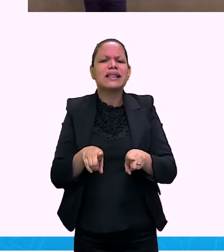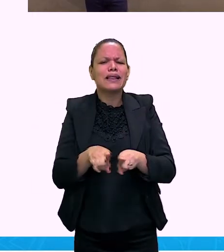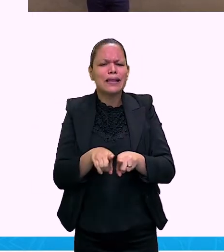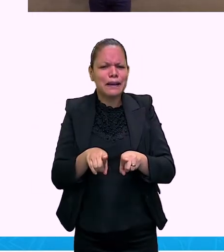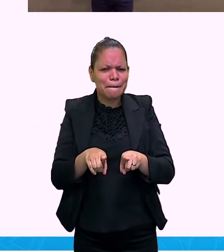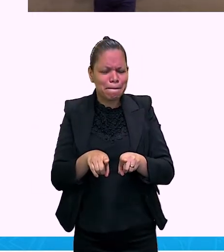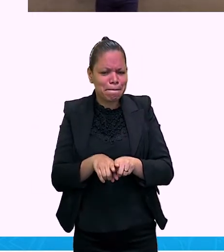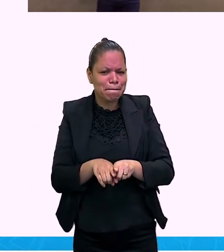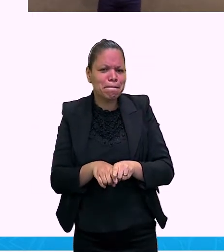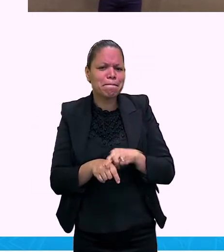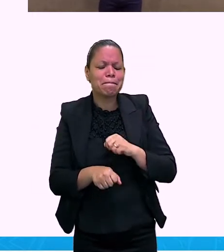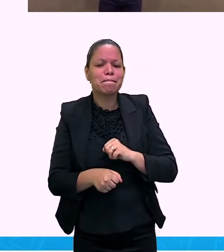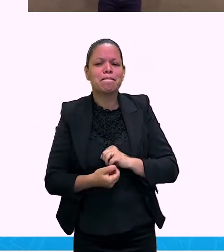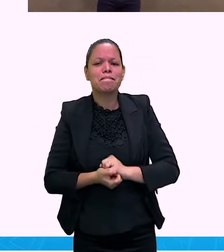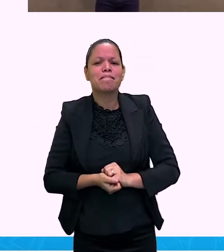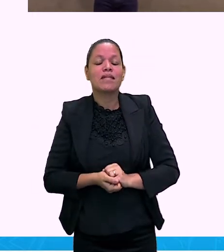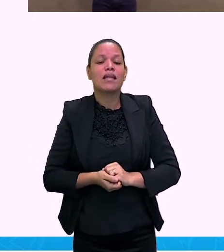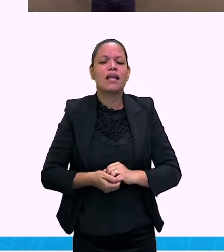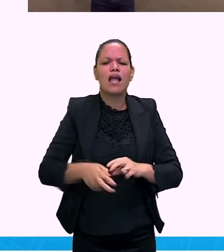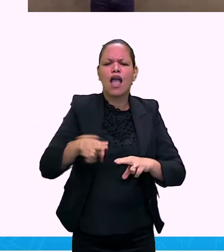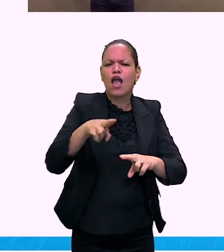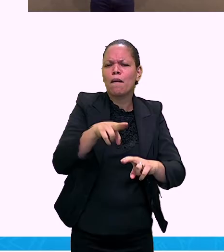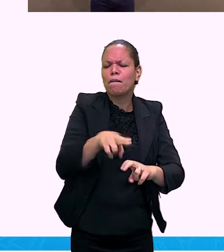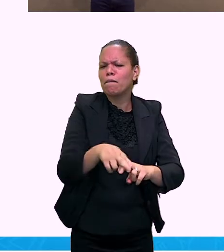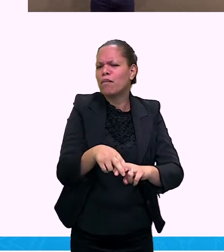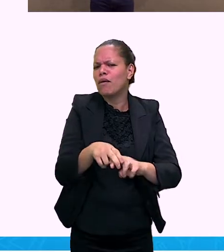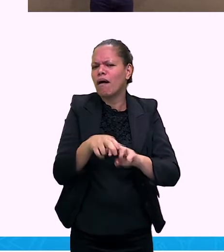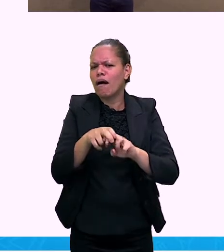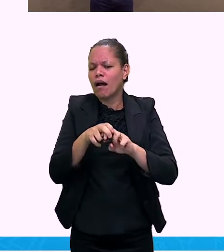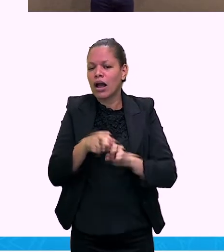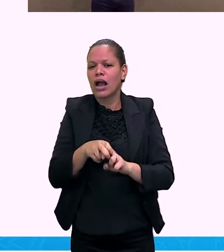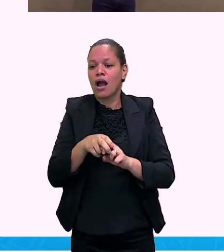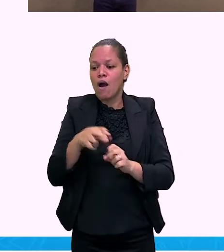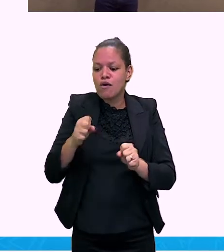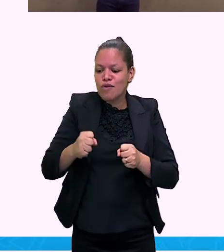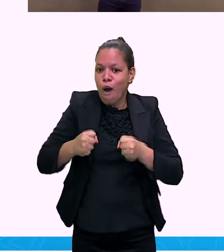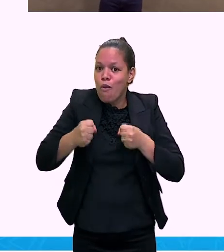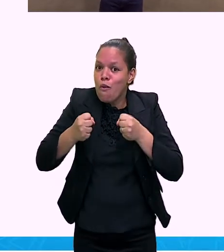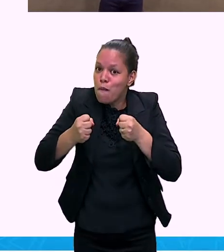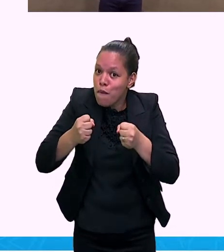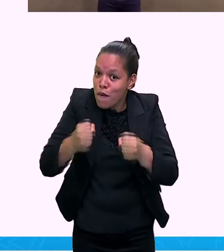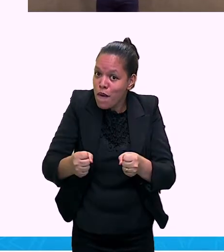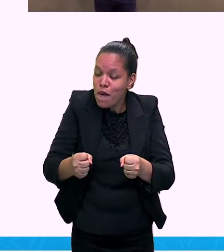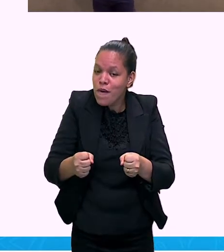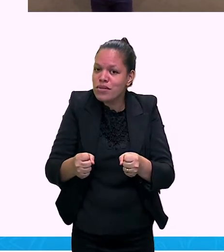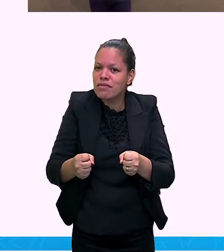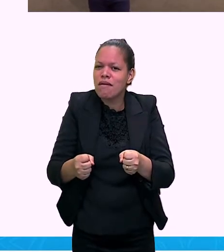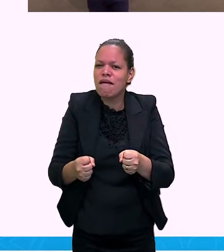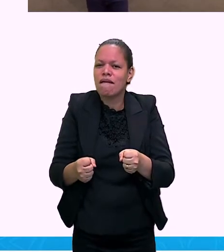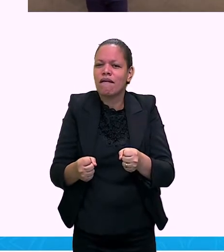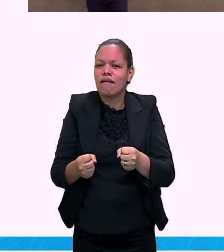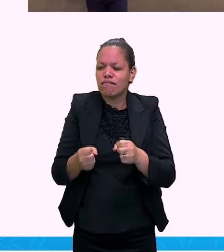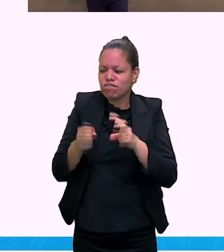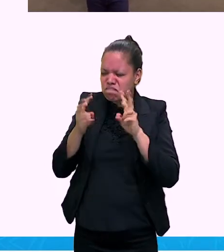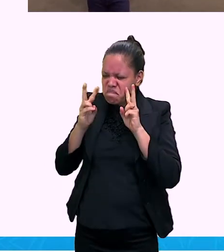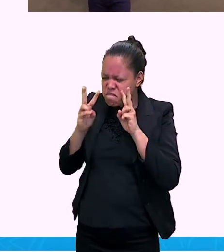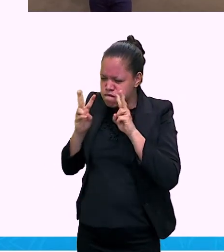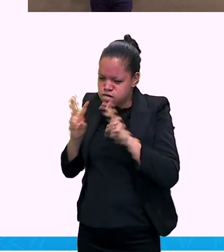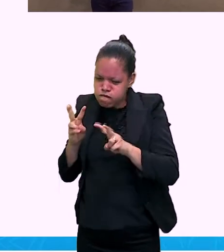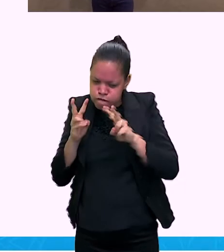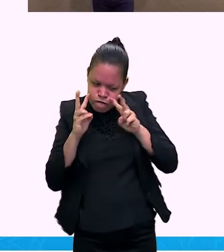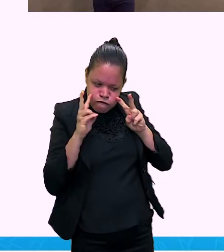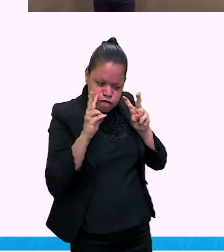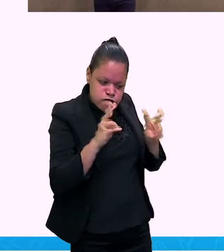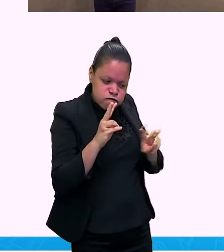comandava mais em organização de um determinado espaço. Então, eles tinham essa preocupação também